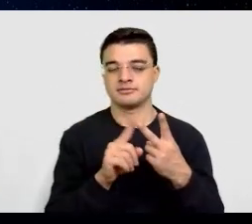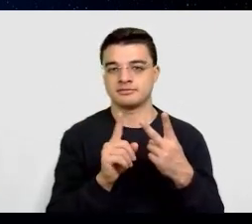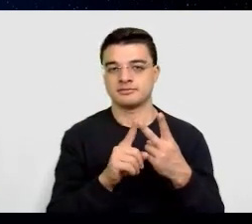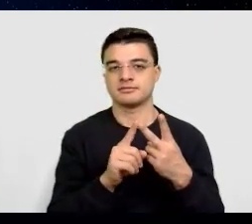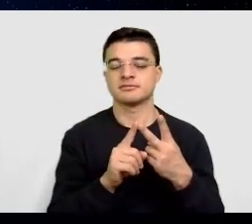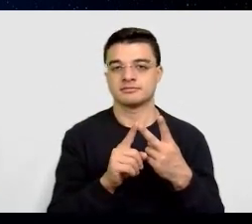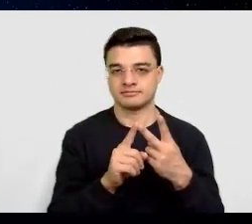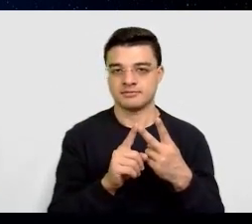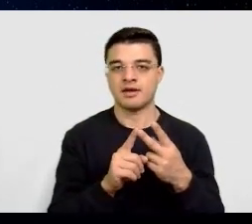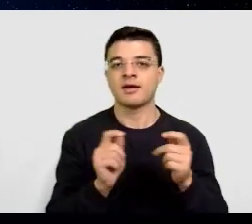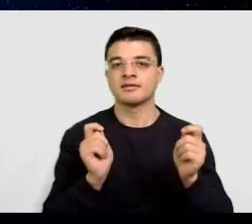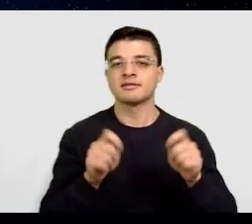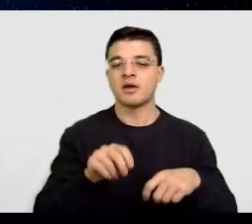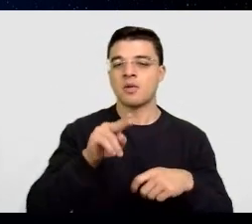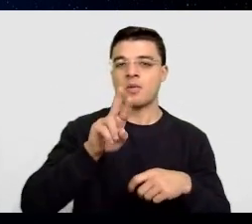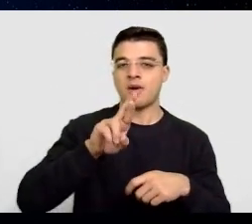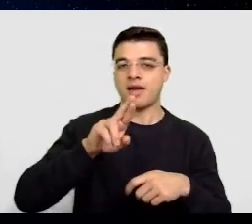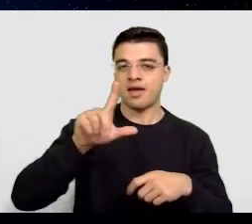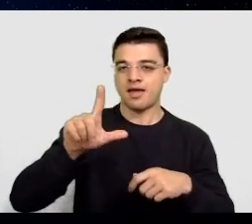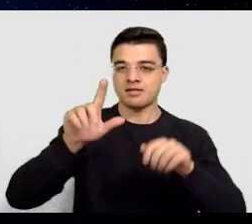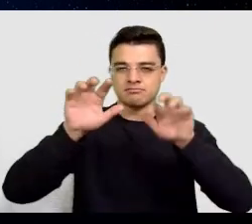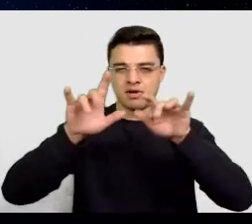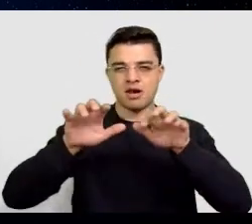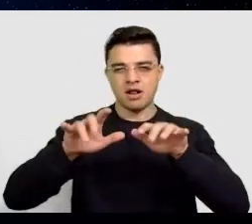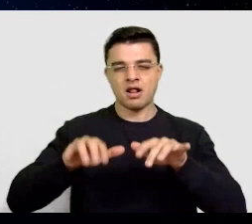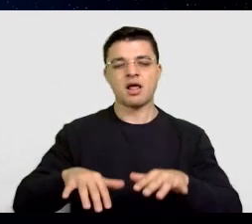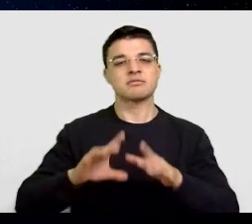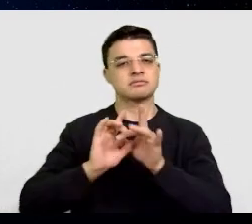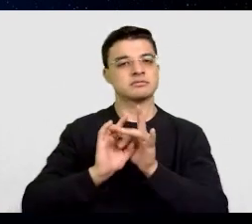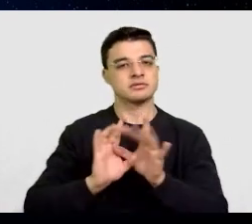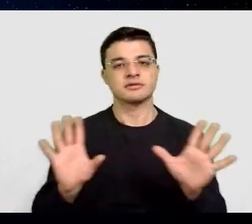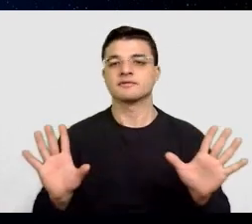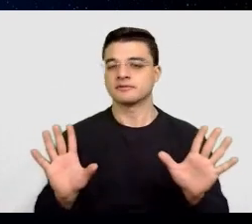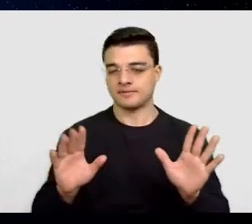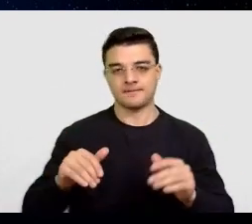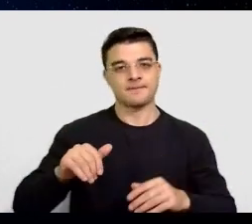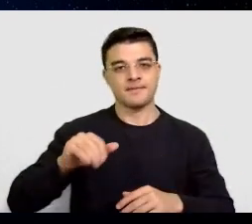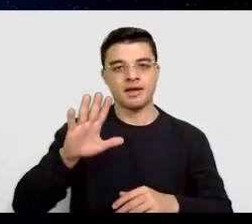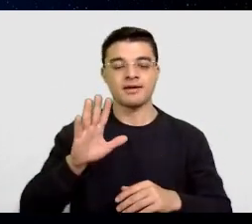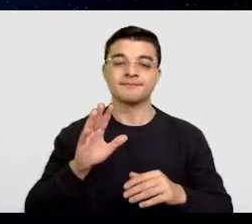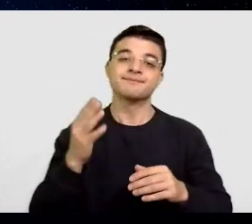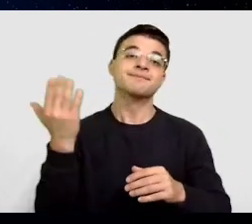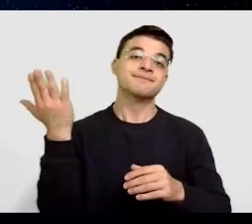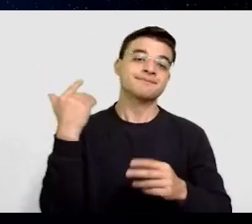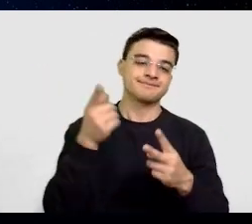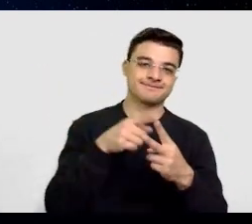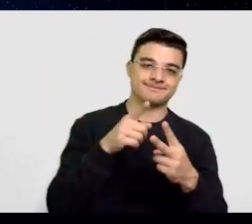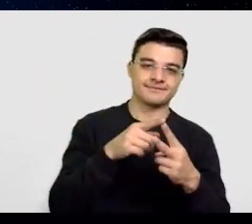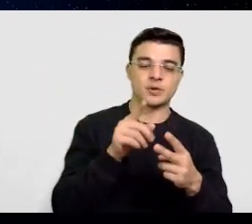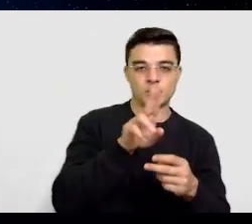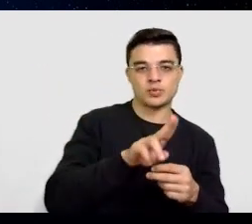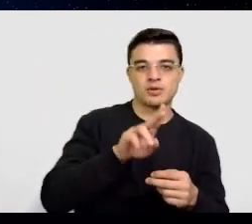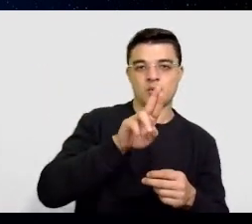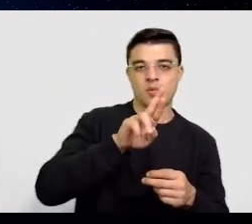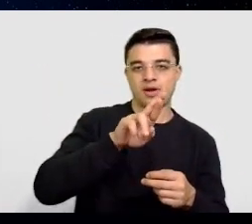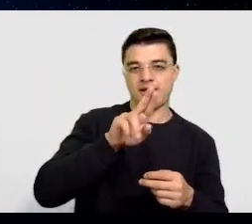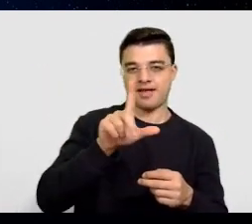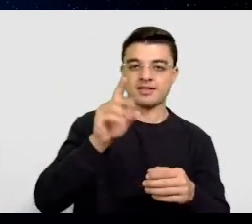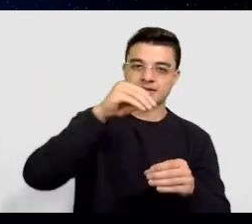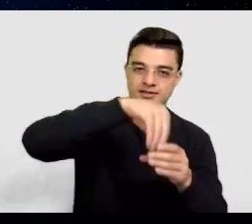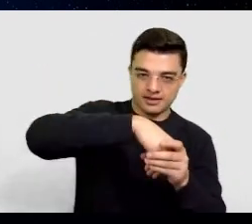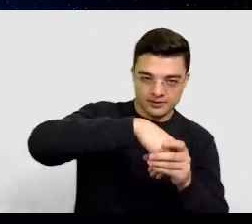na hora de escrever as URLs, porque a primeira eu estaria fazendo URLs dentro do BR Code, e tem lá padrões de caracteres que não são